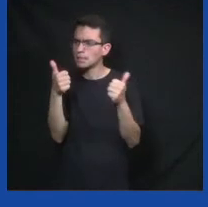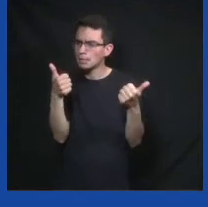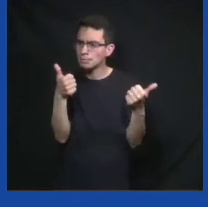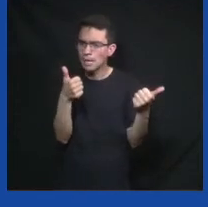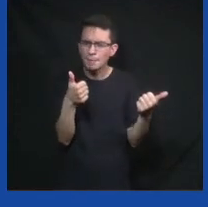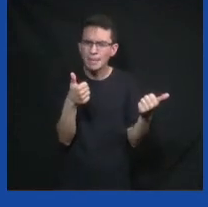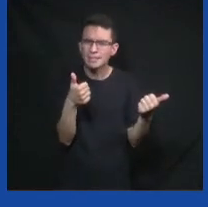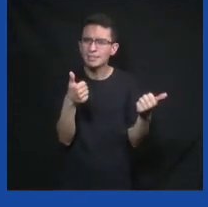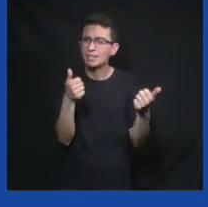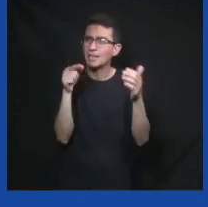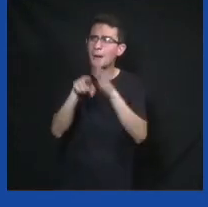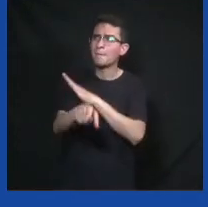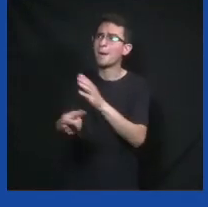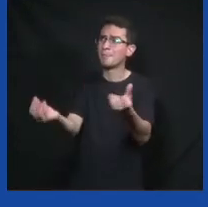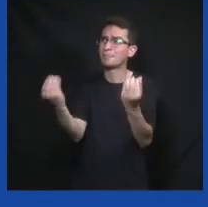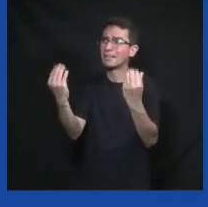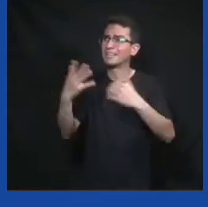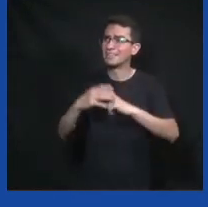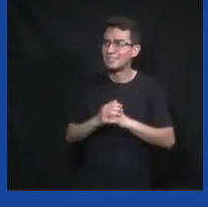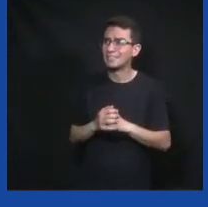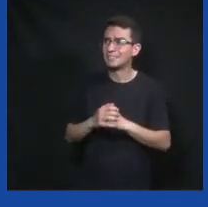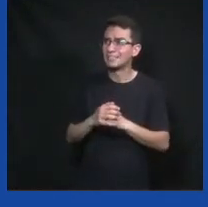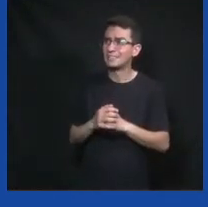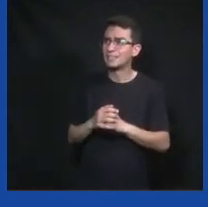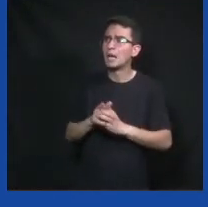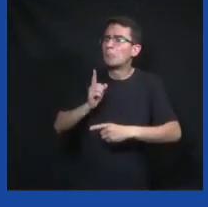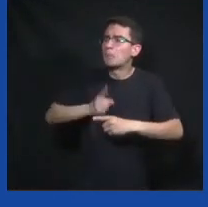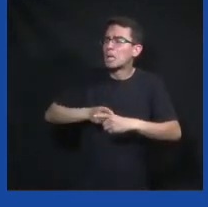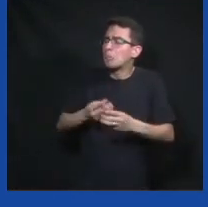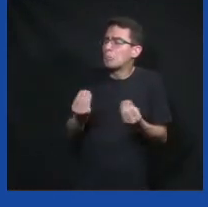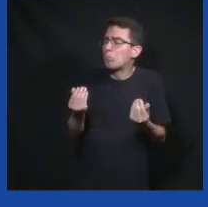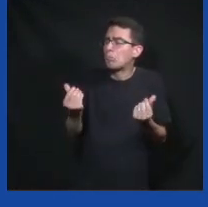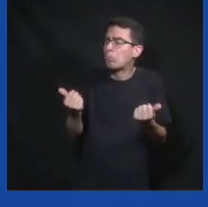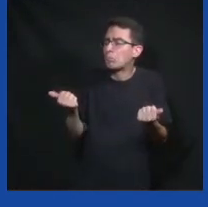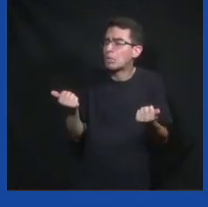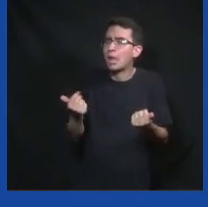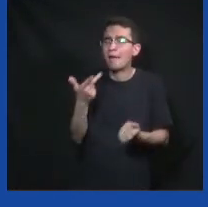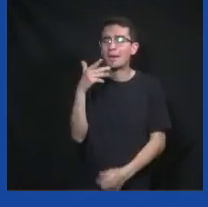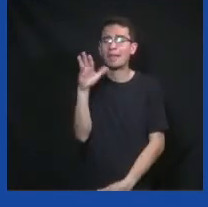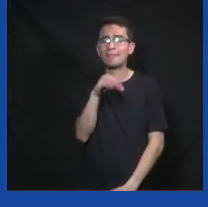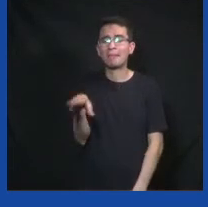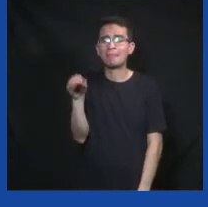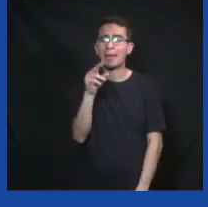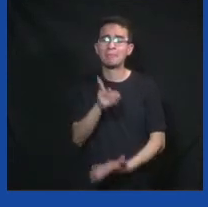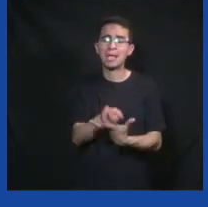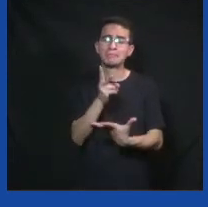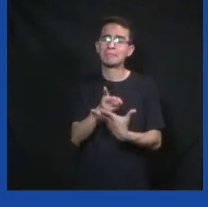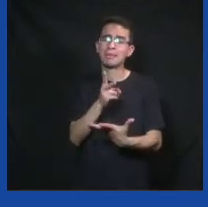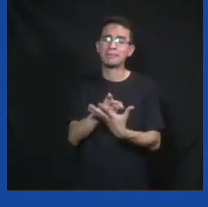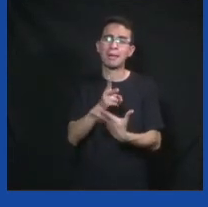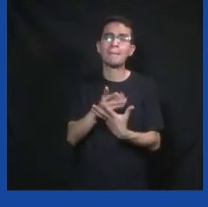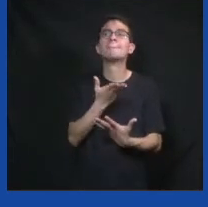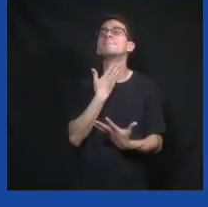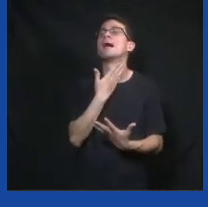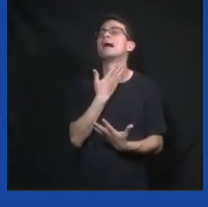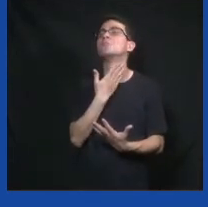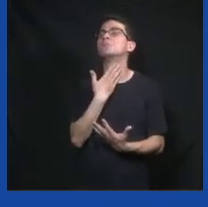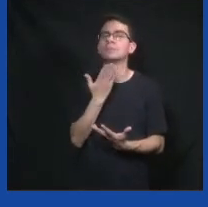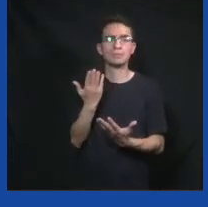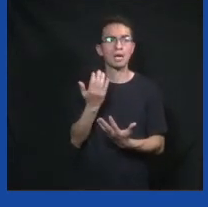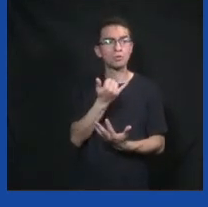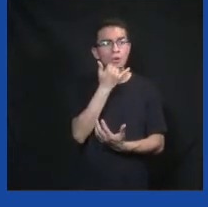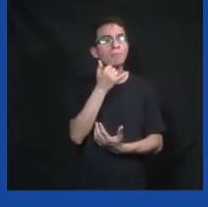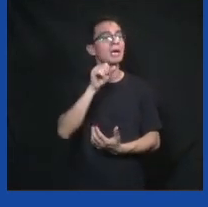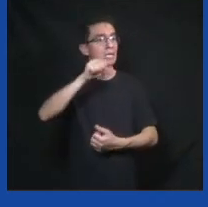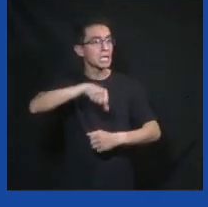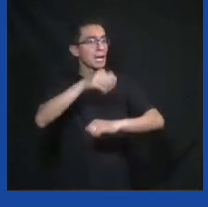quê, cara pálido, entendeu? Ele olha e vê, são sempre os mesmos, eu vou lá votar, não sei para quê. E a gente tem que mostrar que a participação tem sim